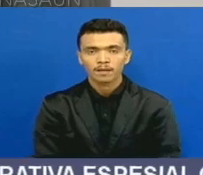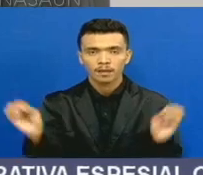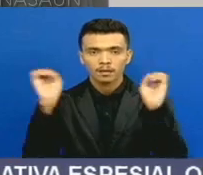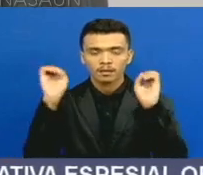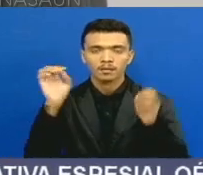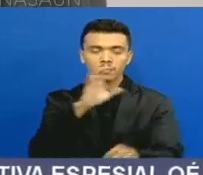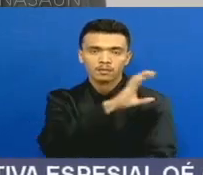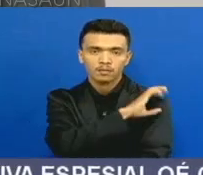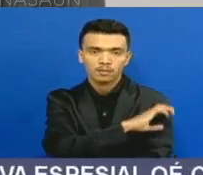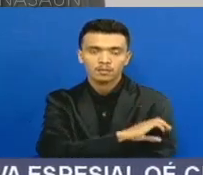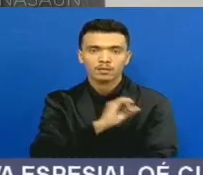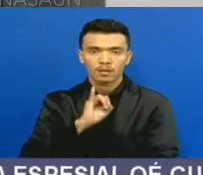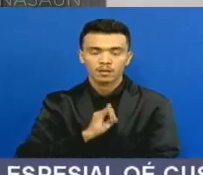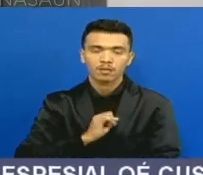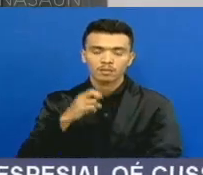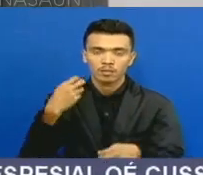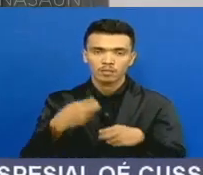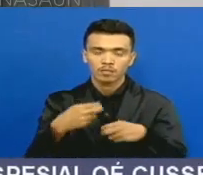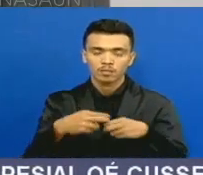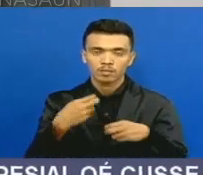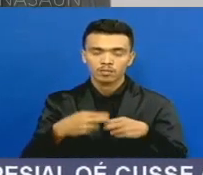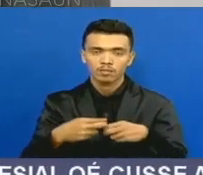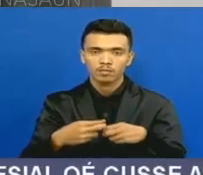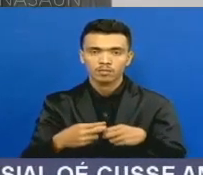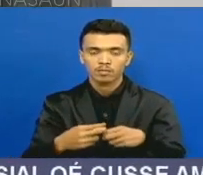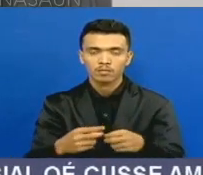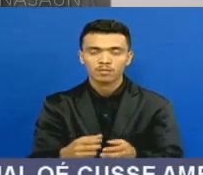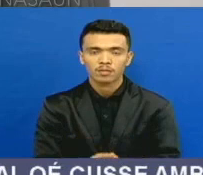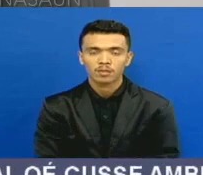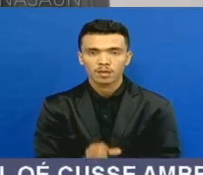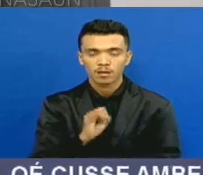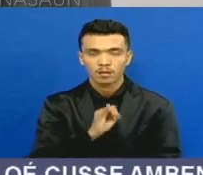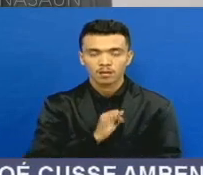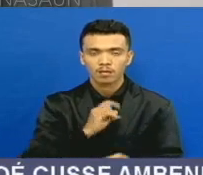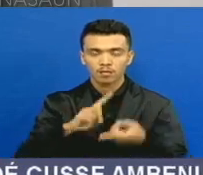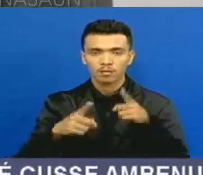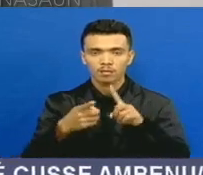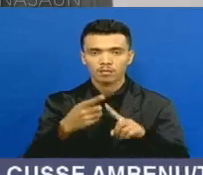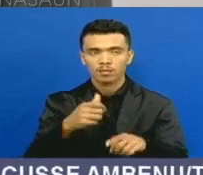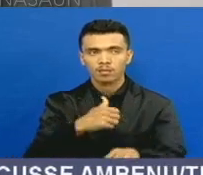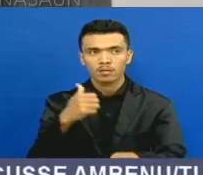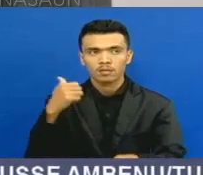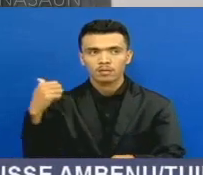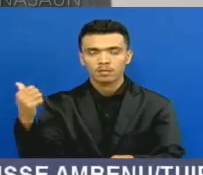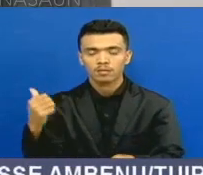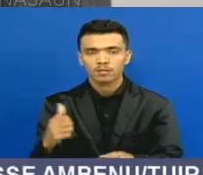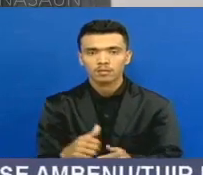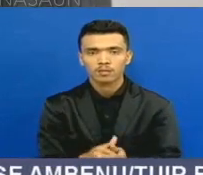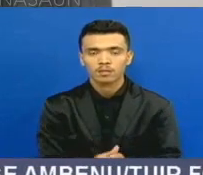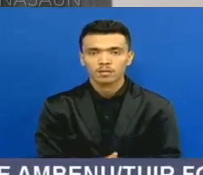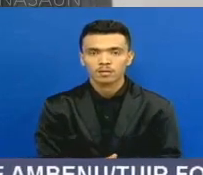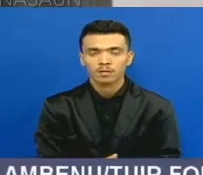que desarrascar para lá o hospital, e um colega de selo moço, a mim tem